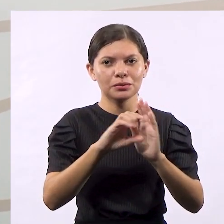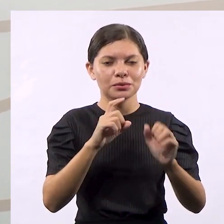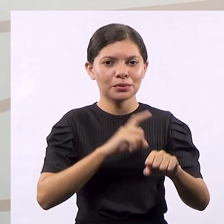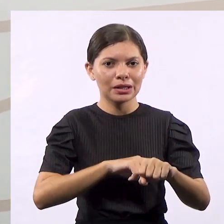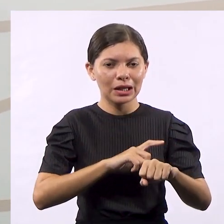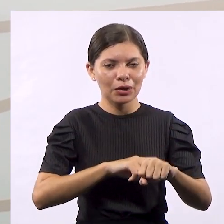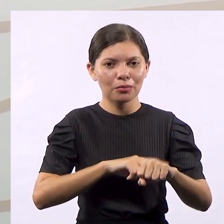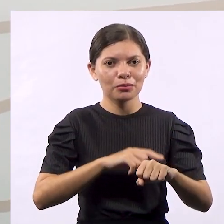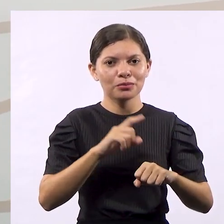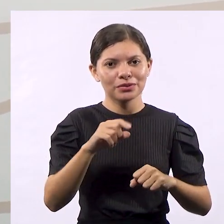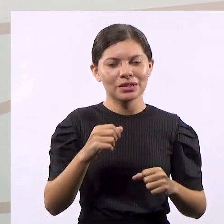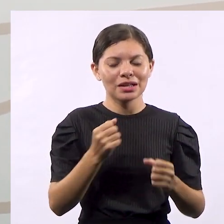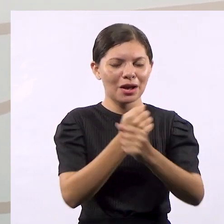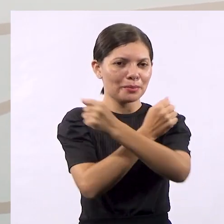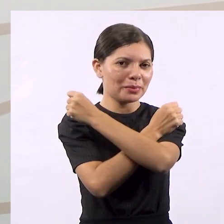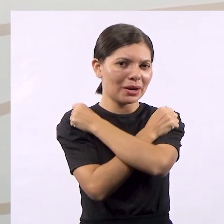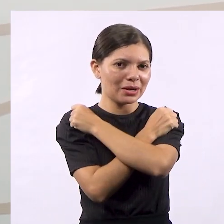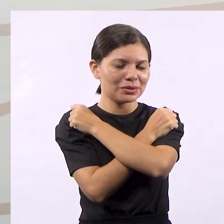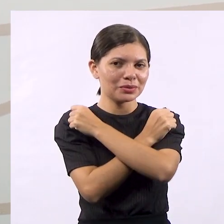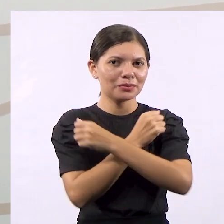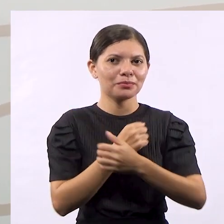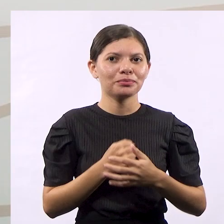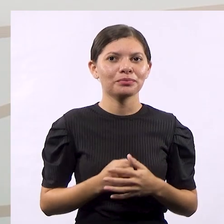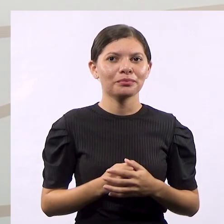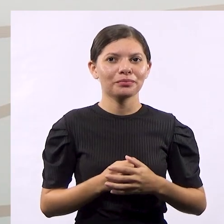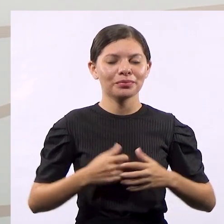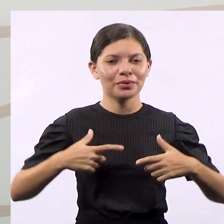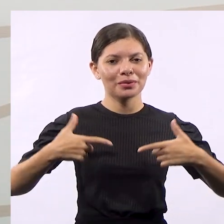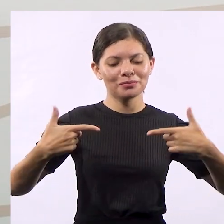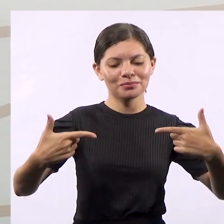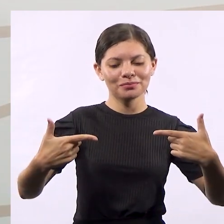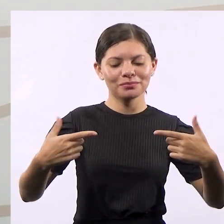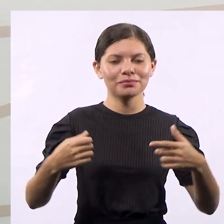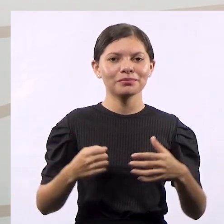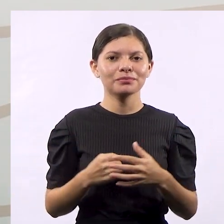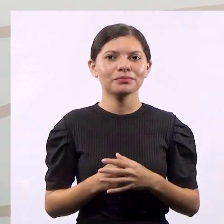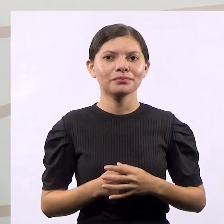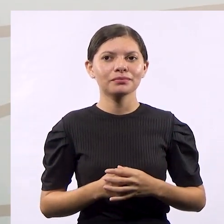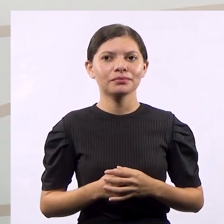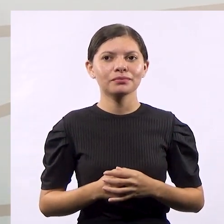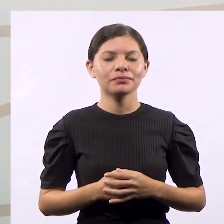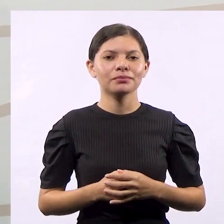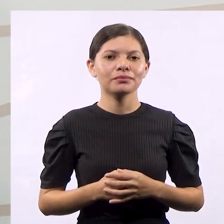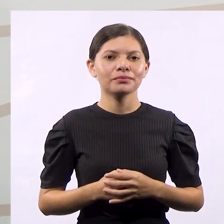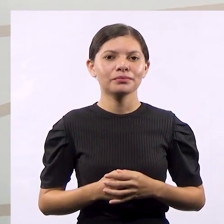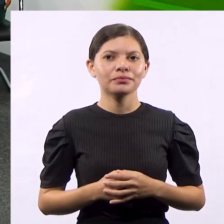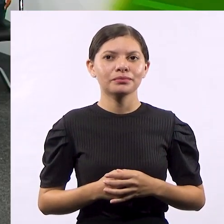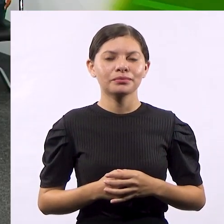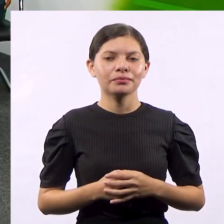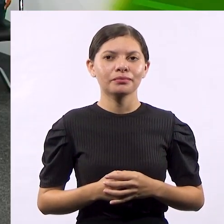escola, nesse tempo que vocês passarão por lá. Então, um grande abraço e a gente fica à disposição.